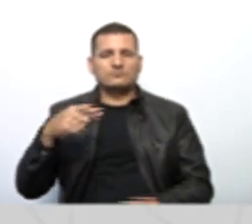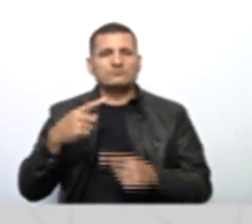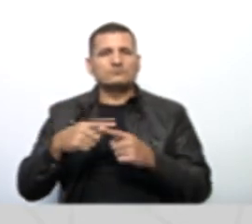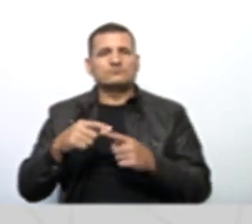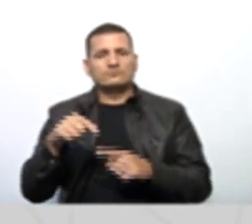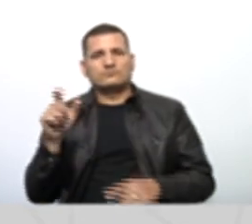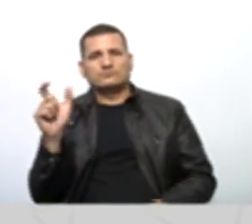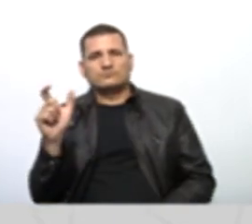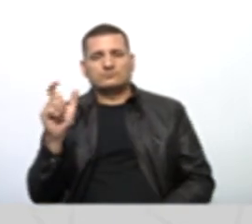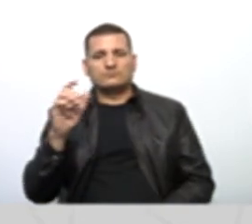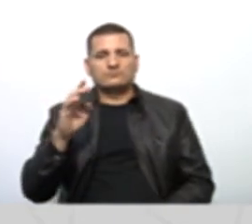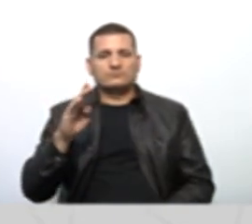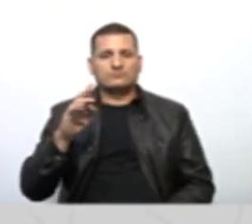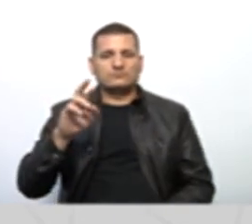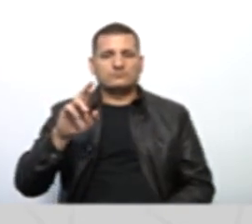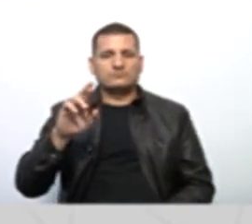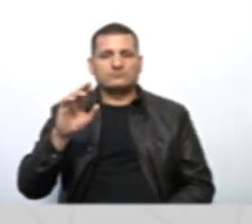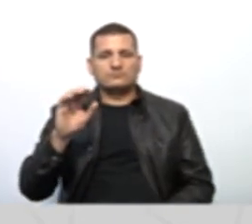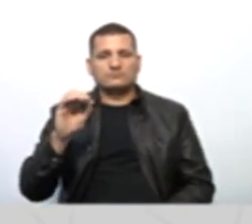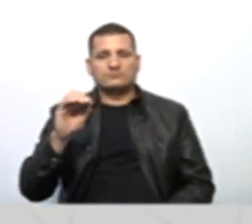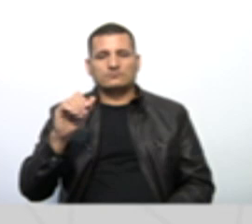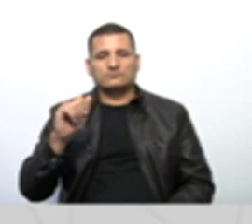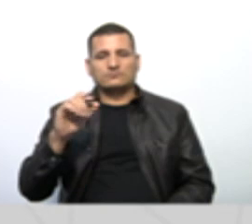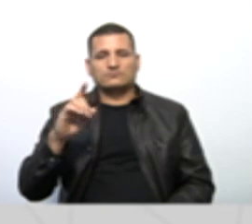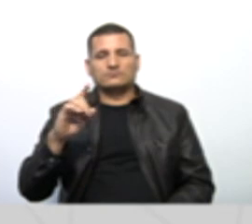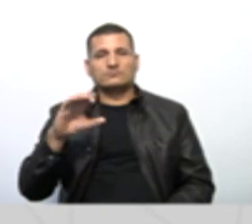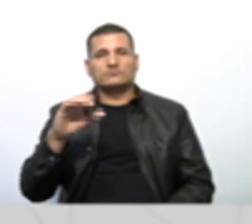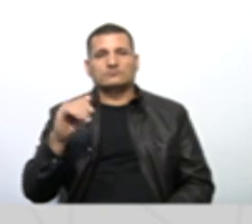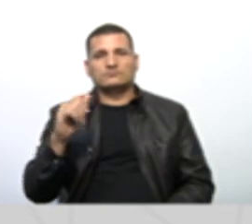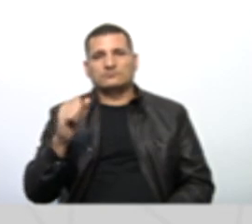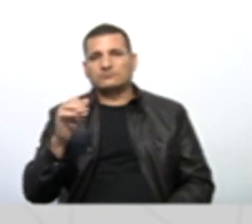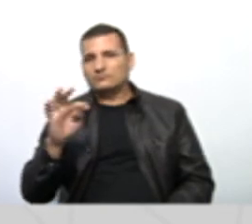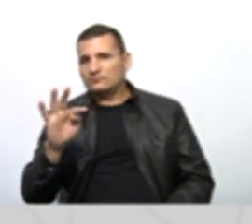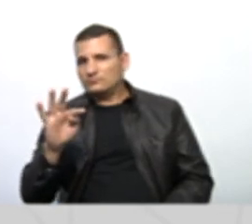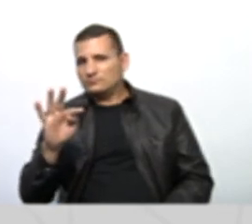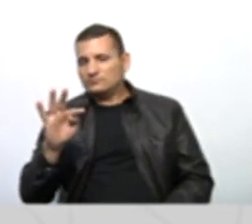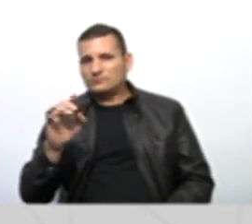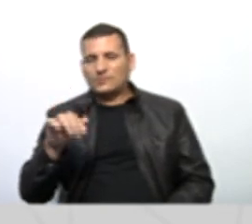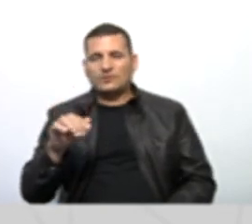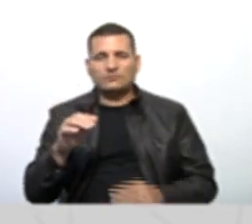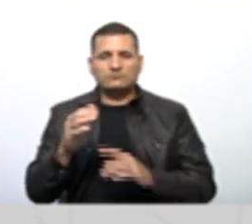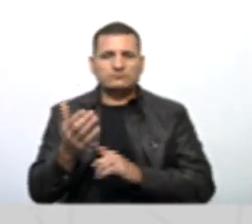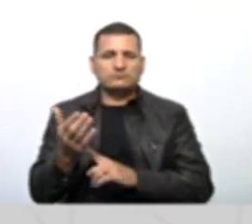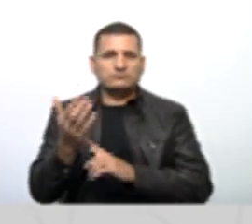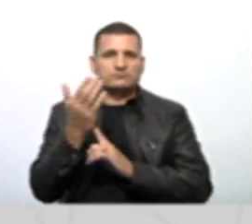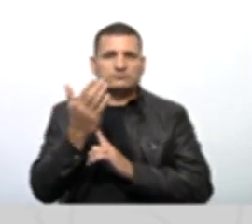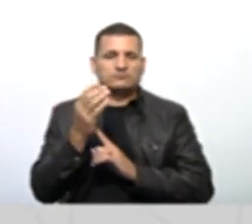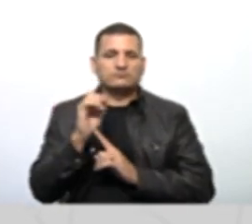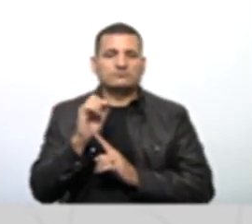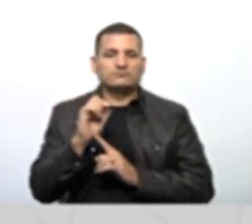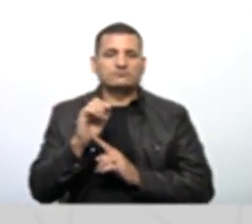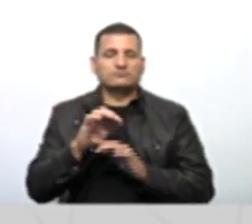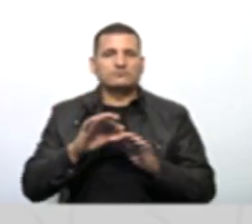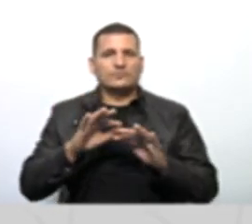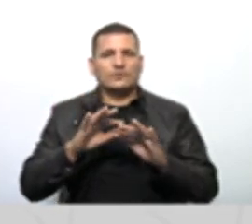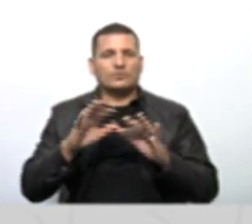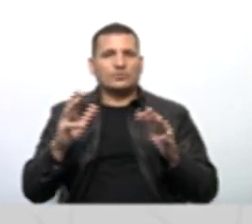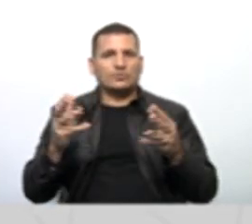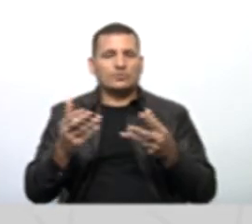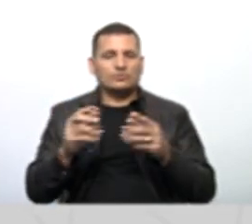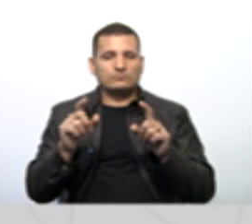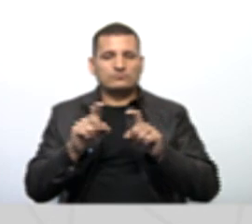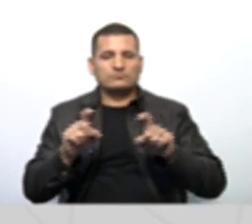aquino 255 pessoal broadcast uma mensagem enviada para todos os dispositivos